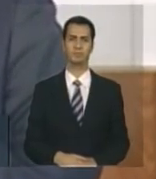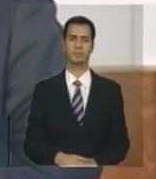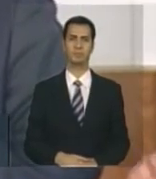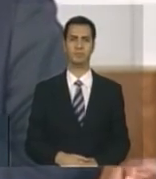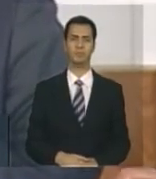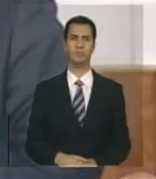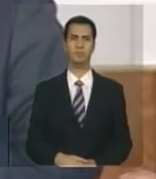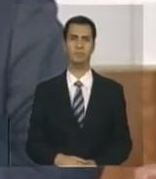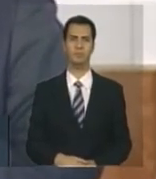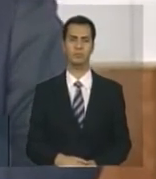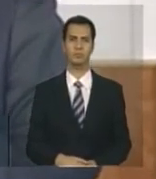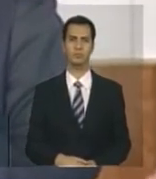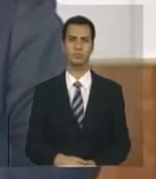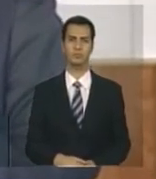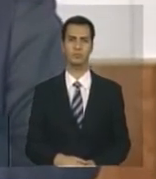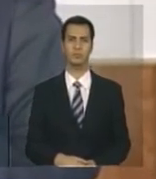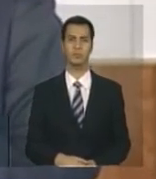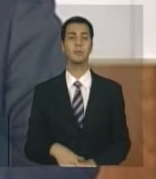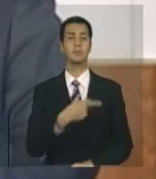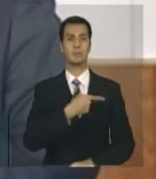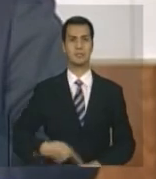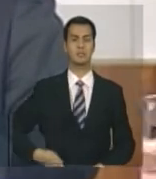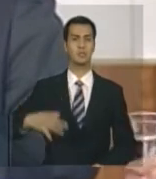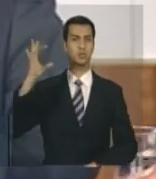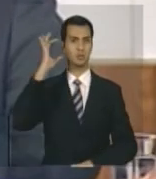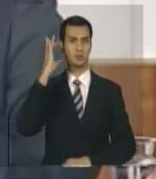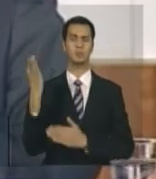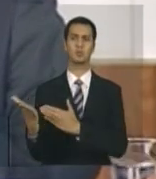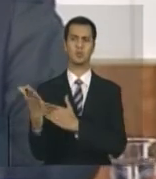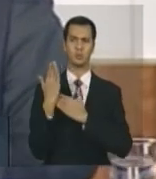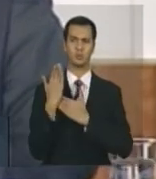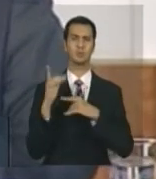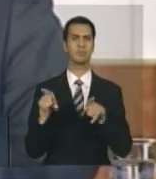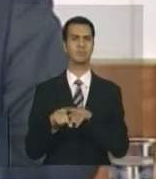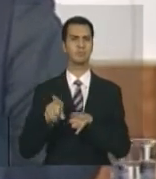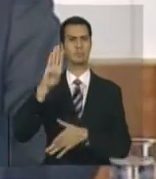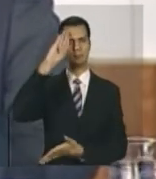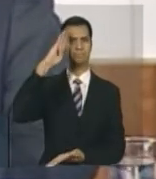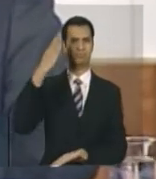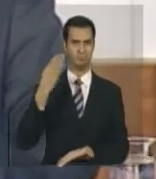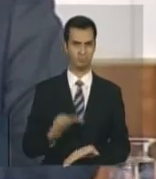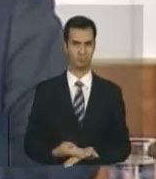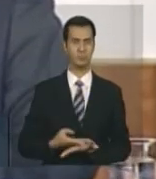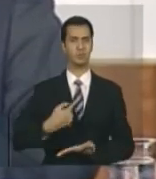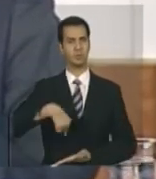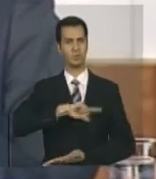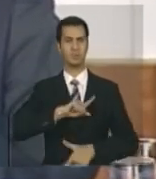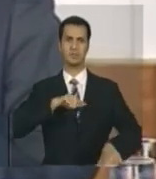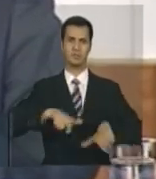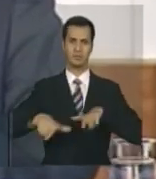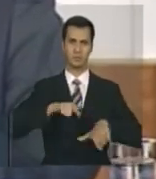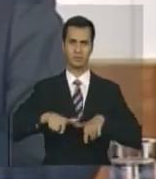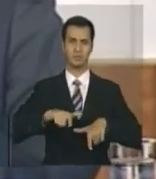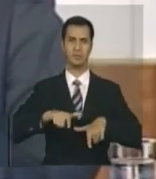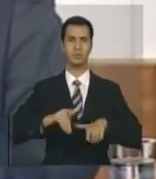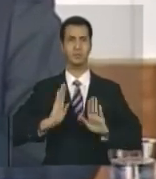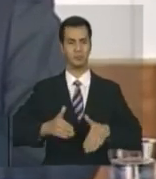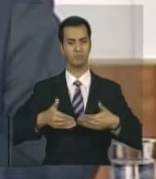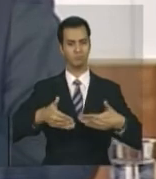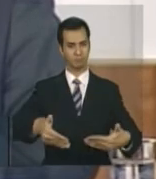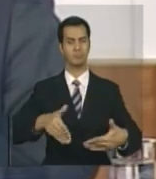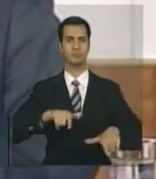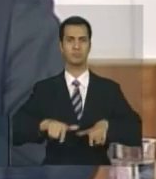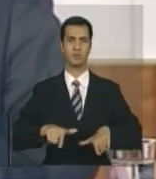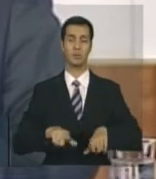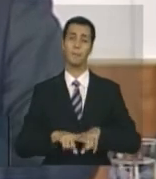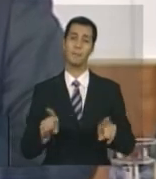apoio, a confiança da presidenta Dilma no trabalho que temos feito e que temos executado. E é evidente que